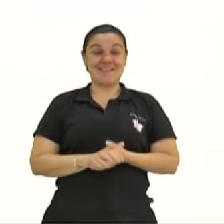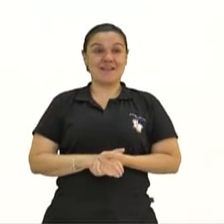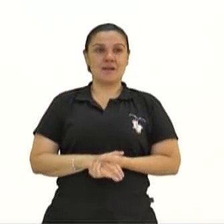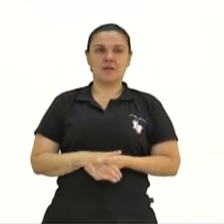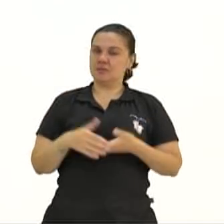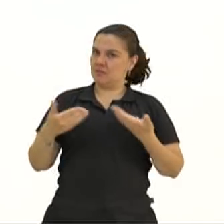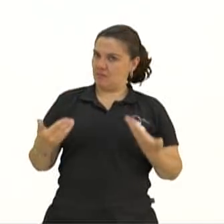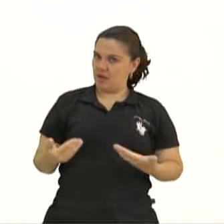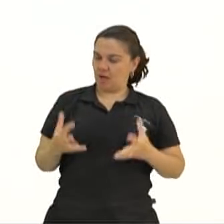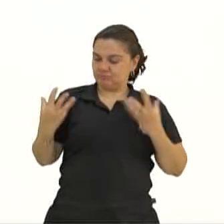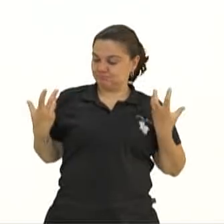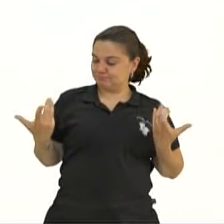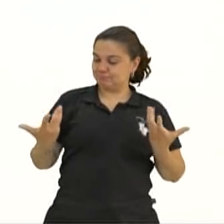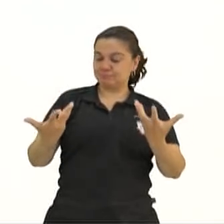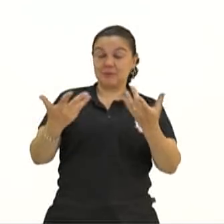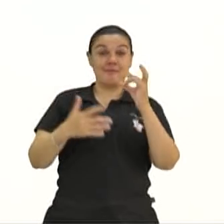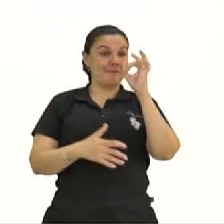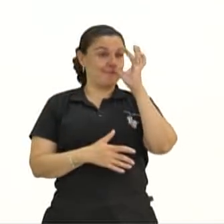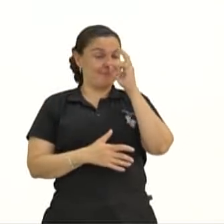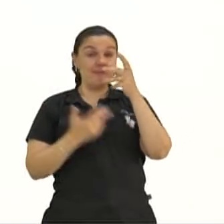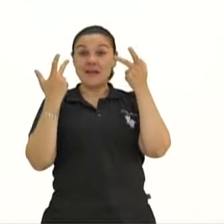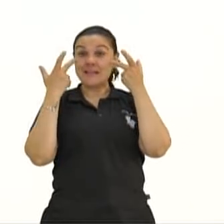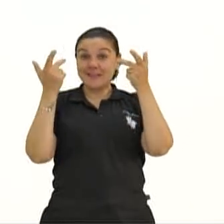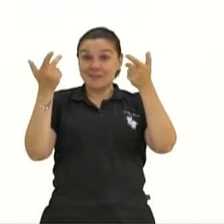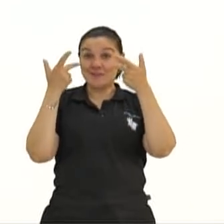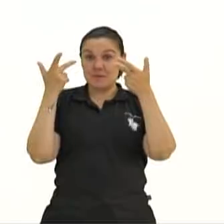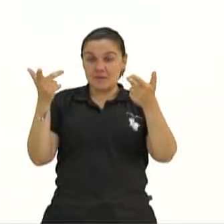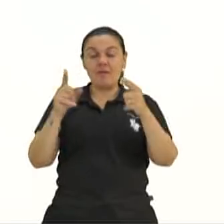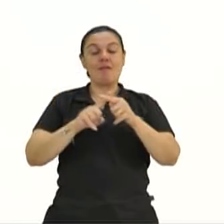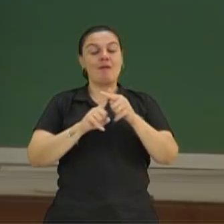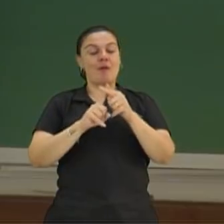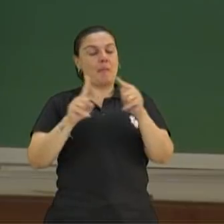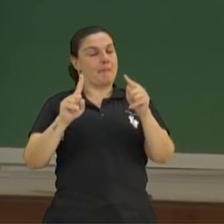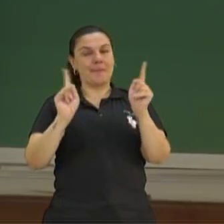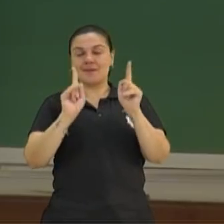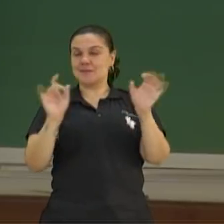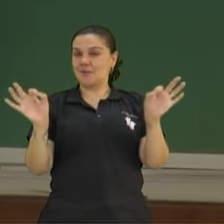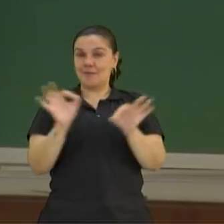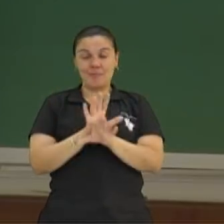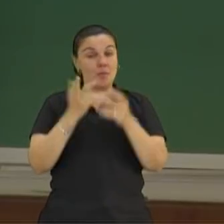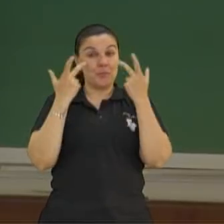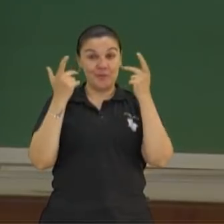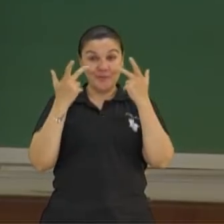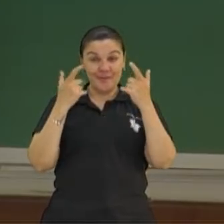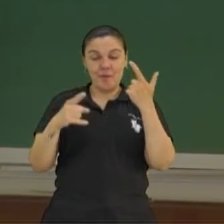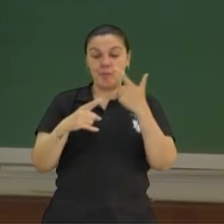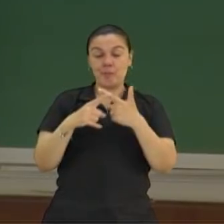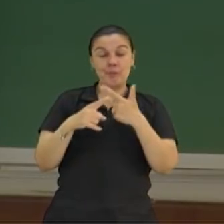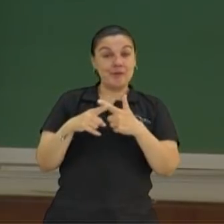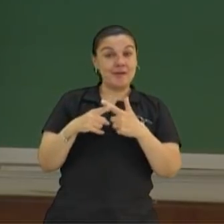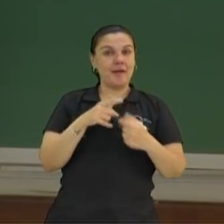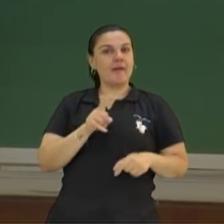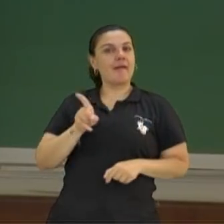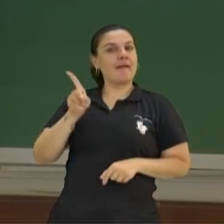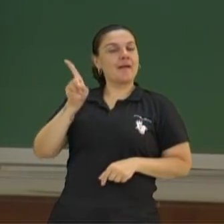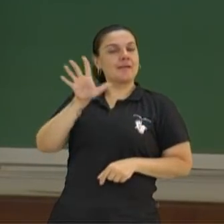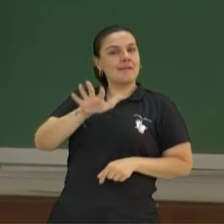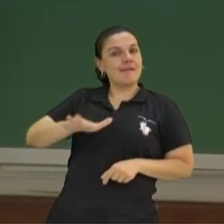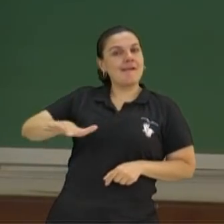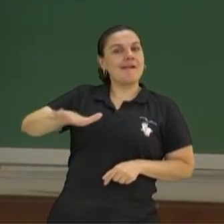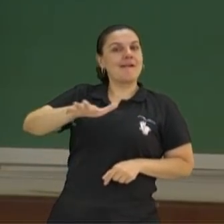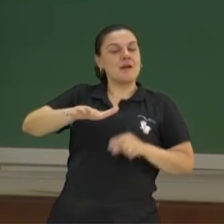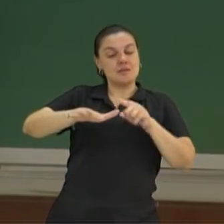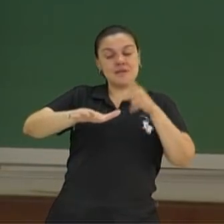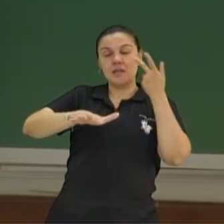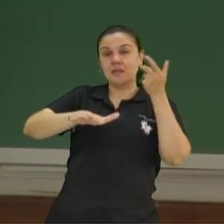mais que ela seja repleta de elementos naturais, ela não é uma paisagem natural, pois estes elementos